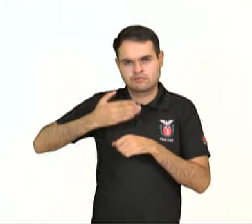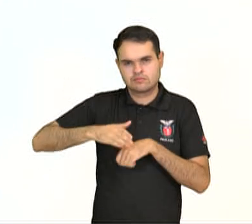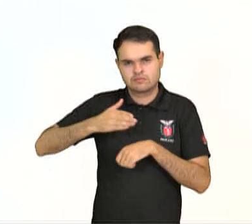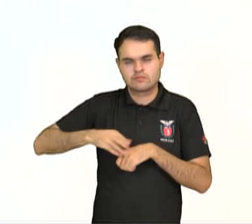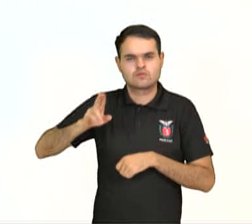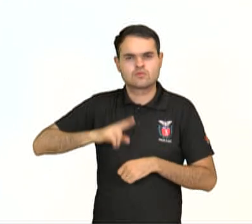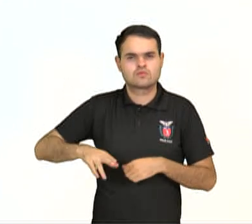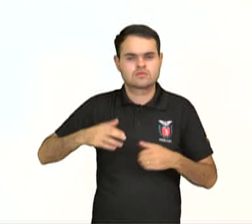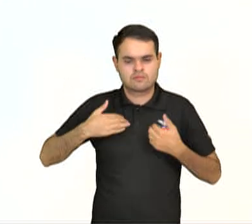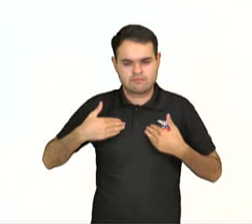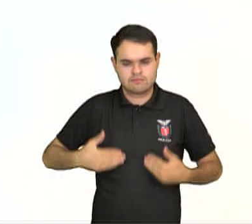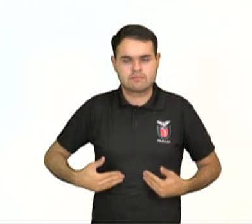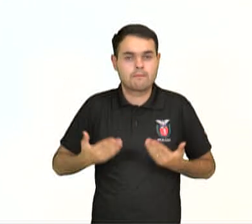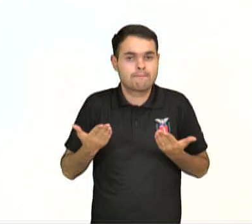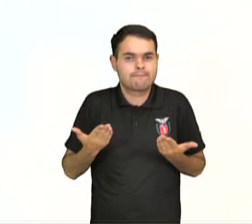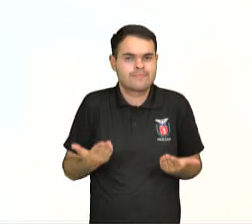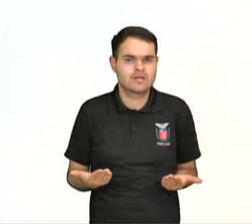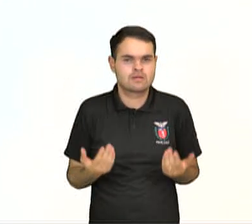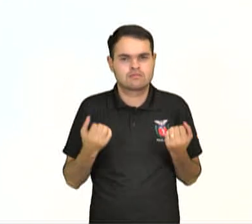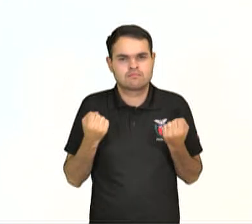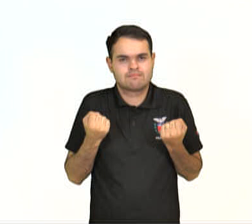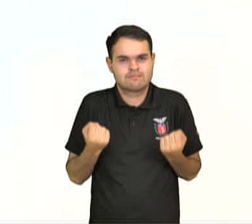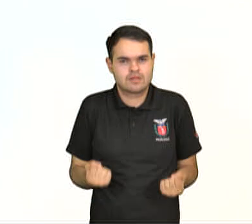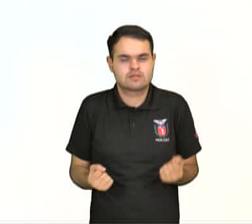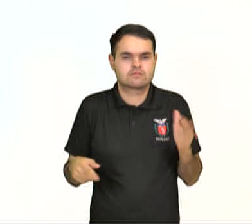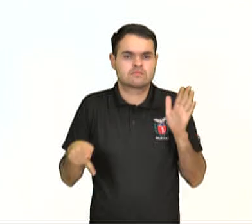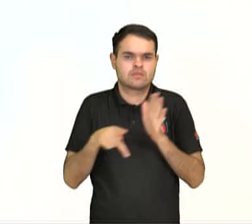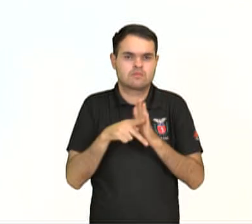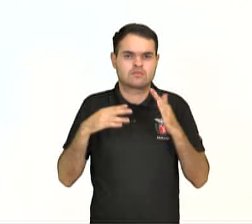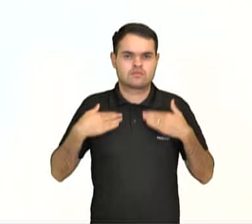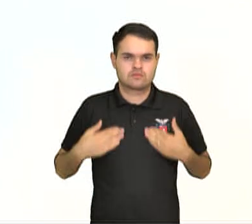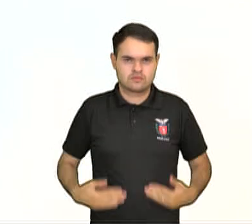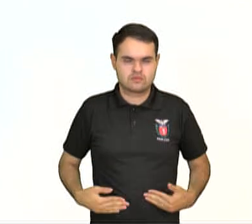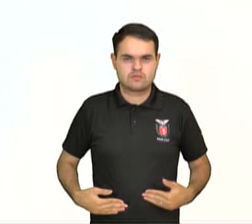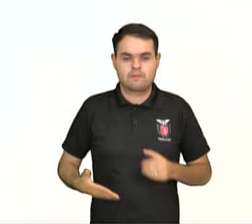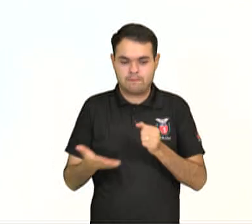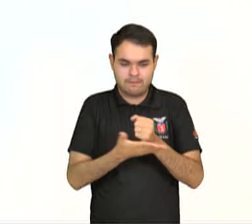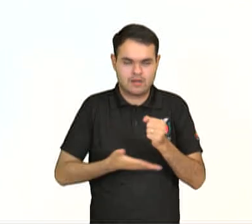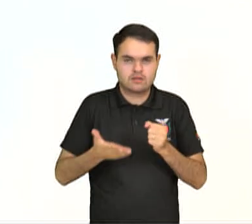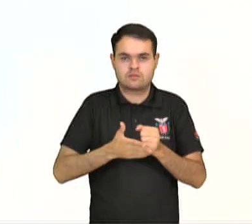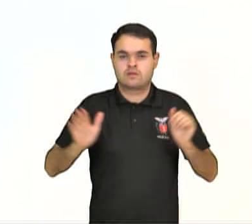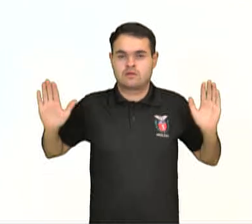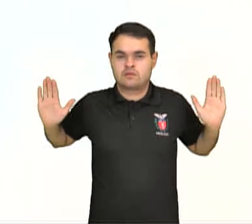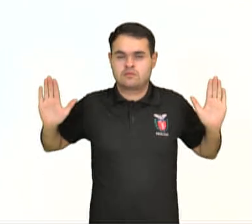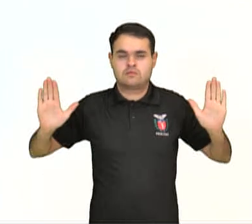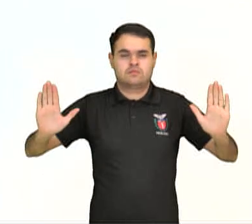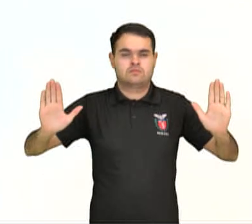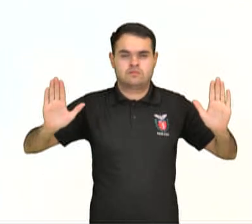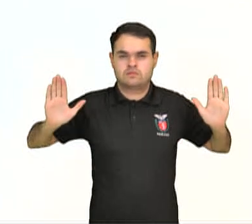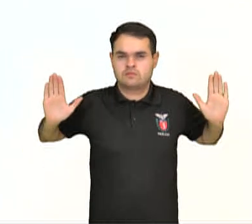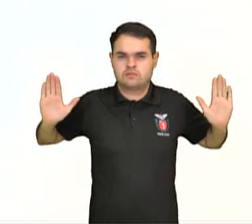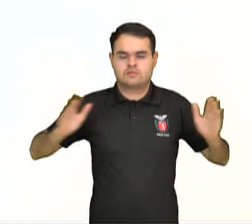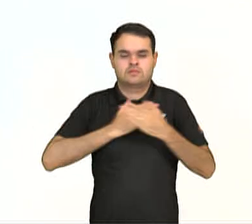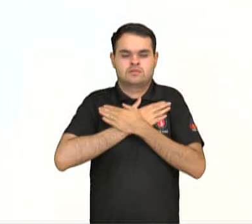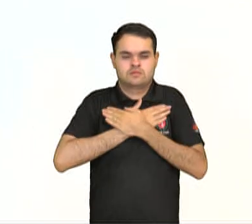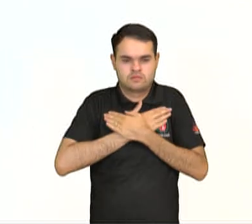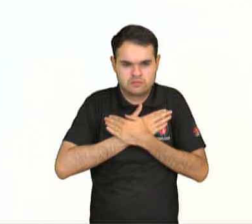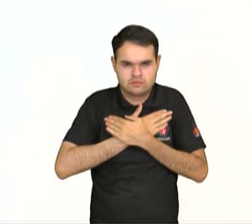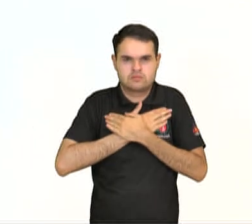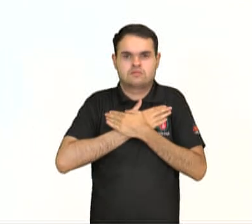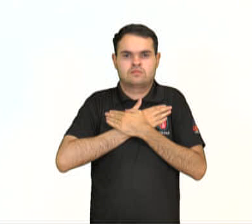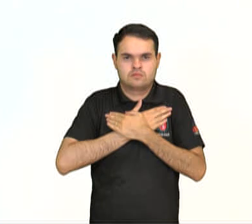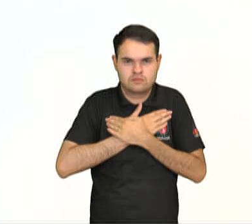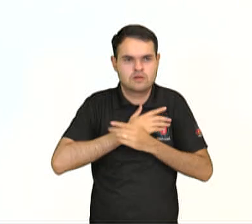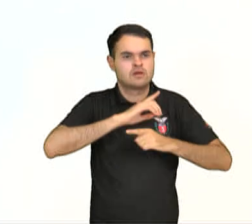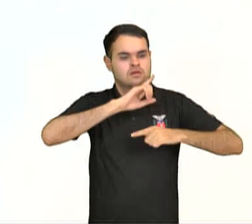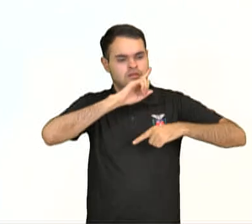apenas o peso do corpo. O aluno começa com movimentos básicos como flexão e agachamento antes de evoluir